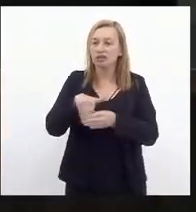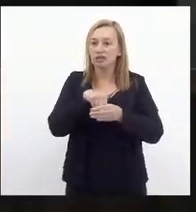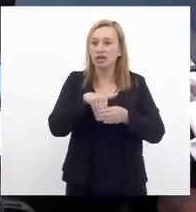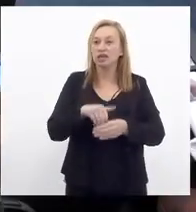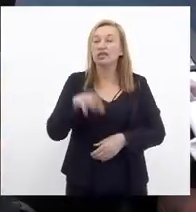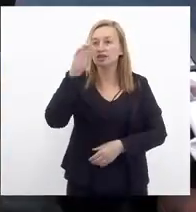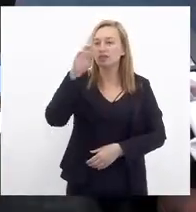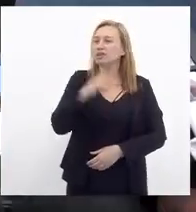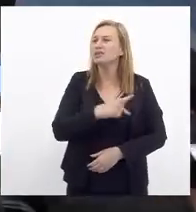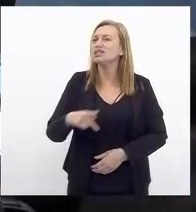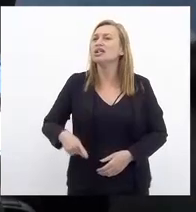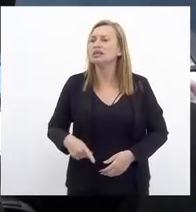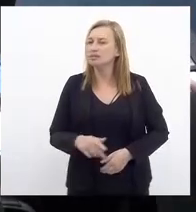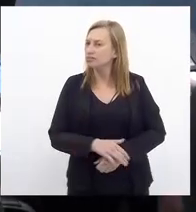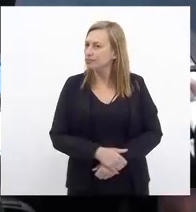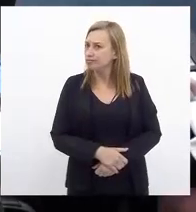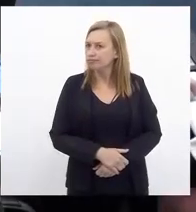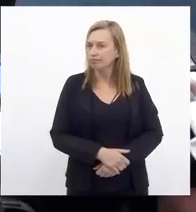Presidente